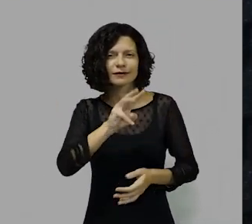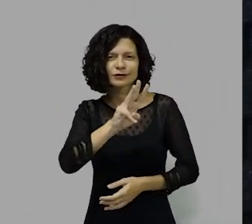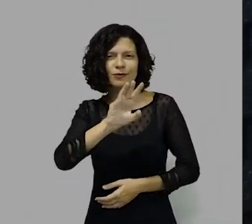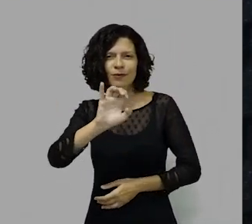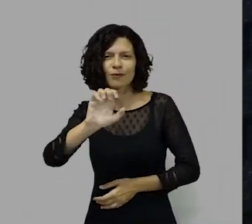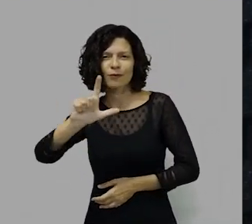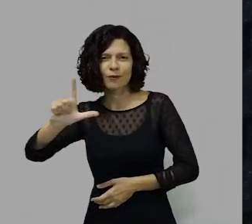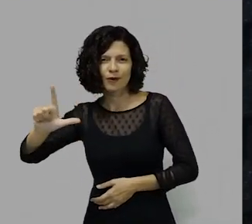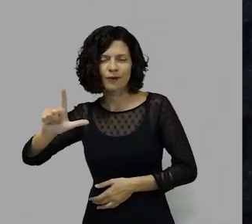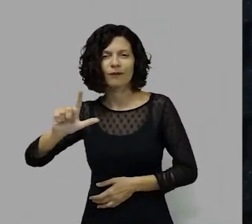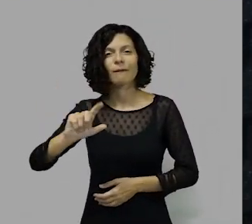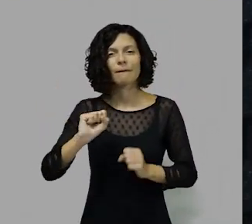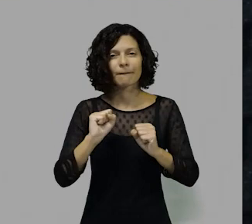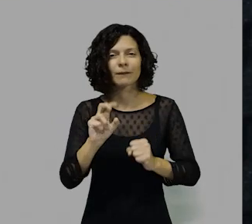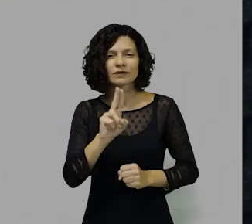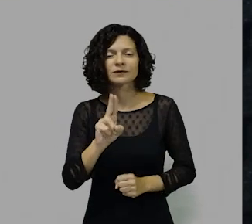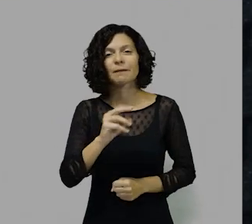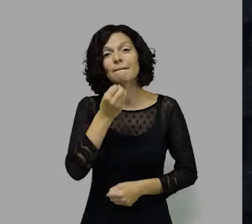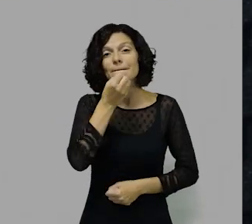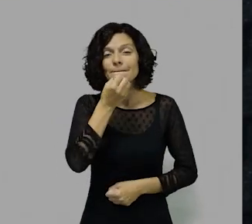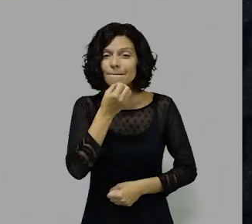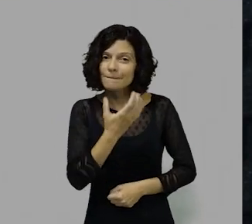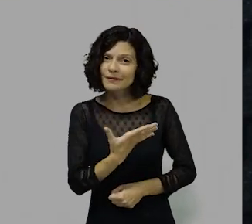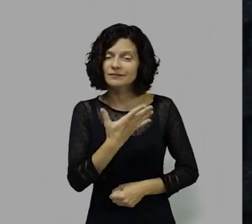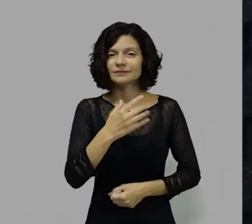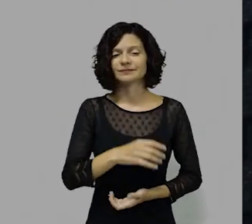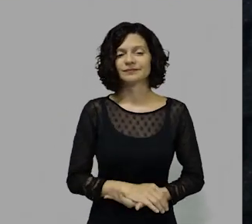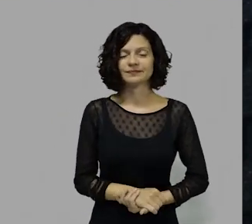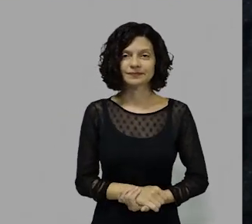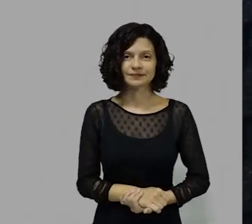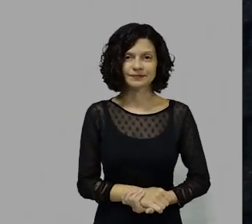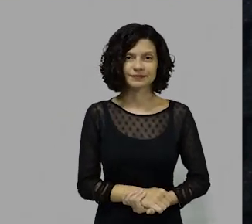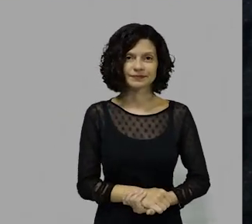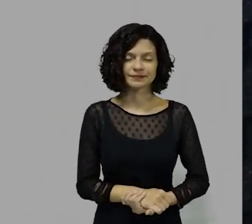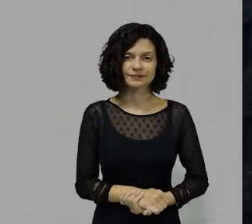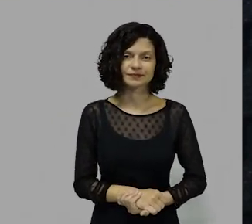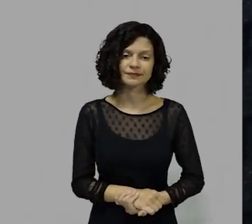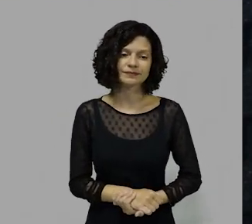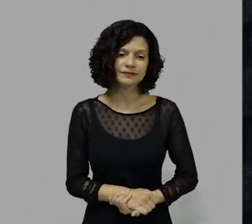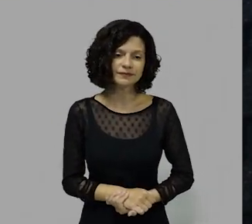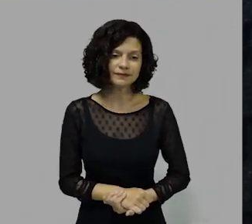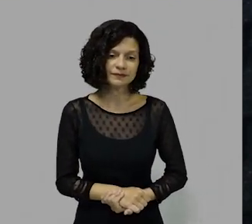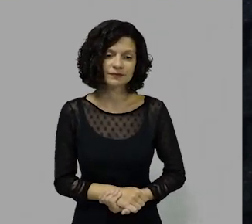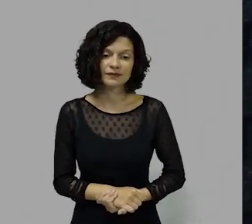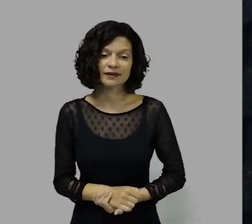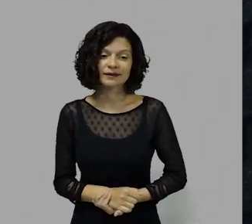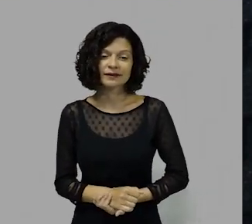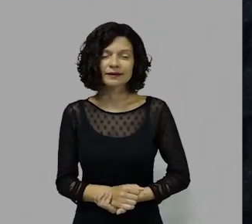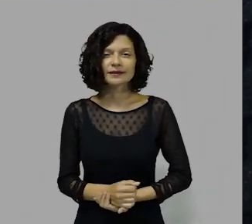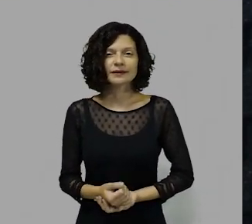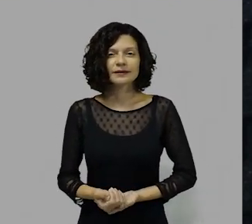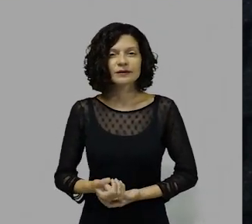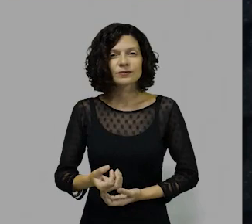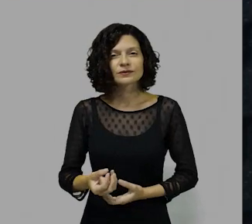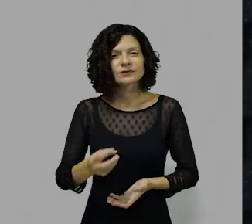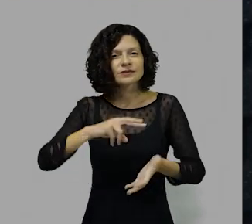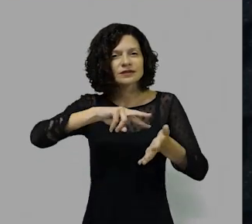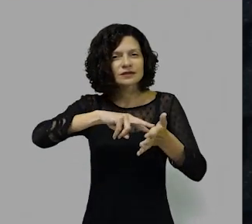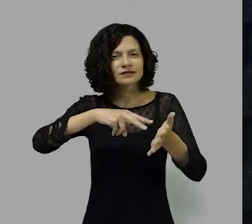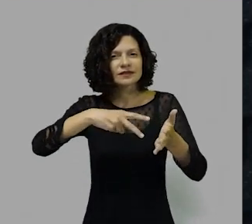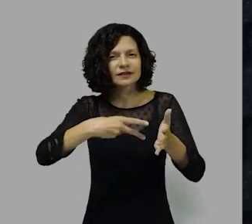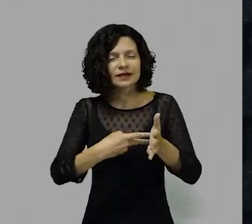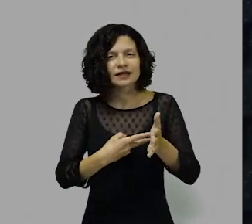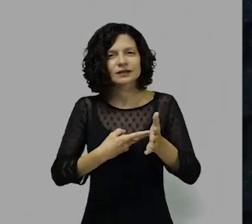essa ponderação no discurso oral. Ok? No caso dos sentidos expressos e alguns exemplos